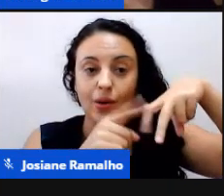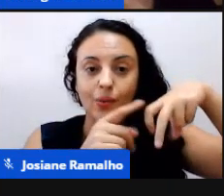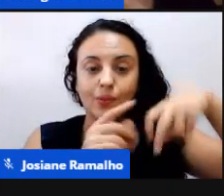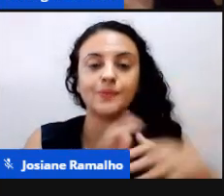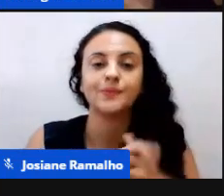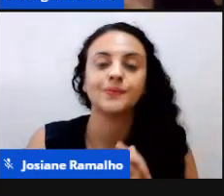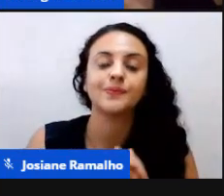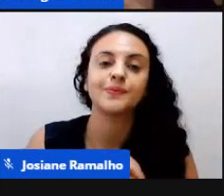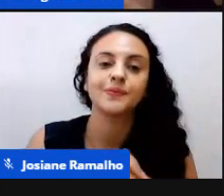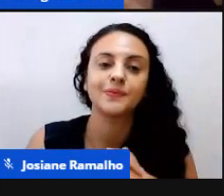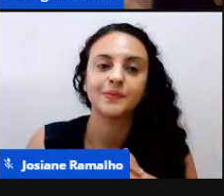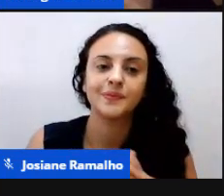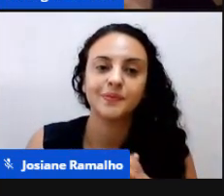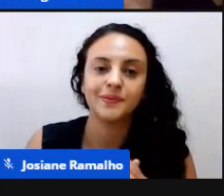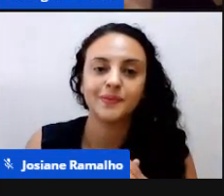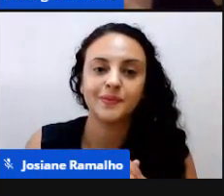mãozinhas.